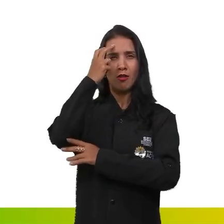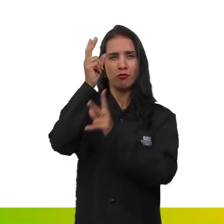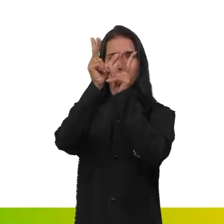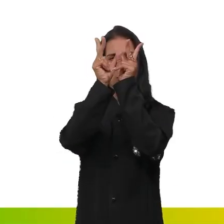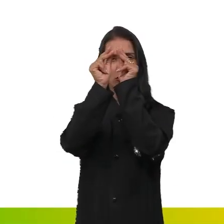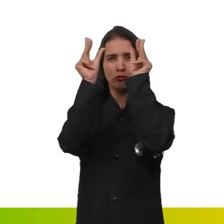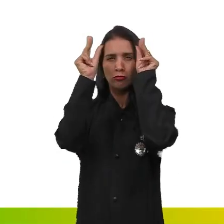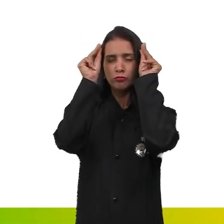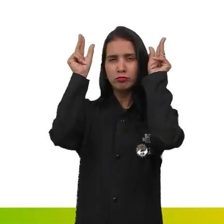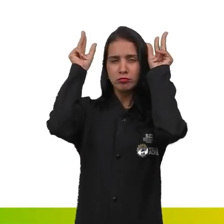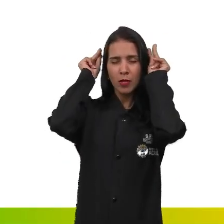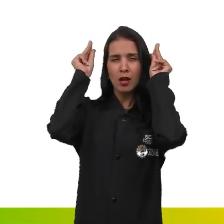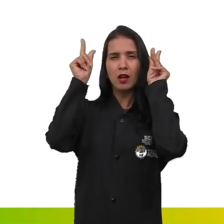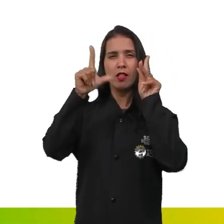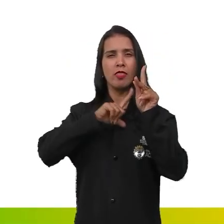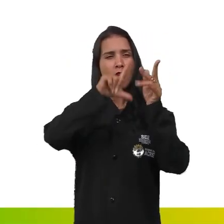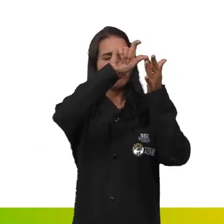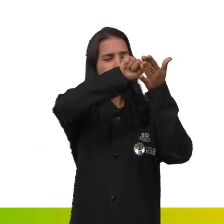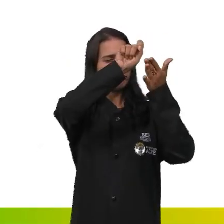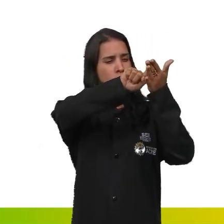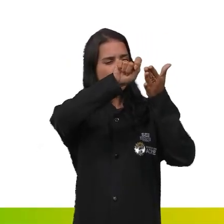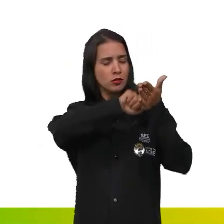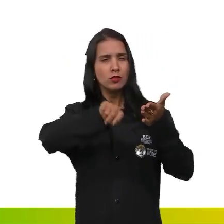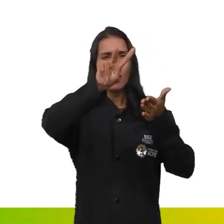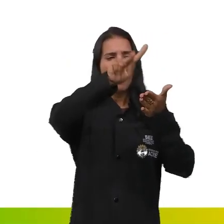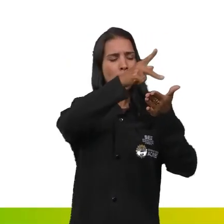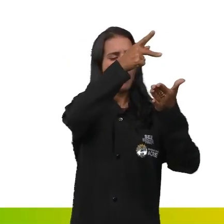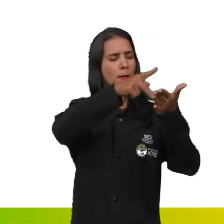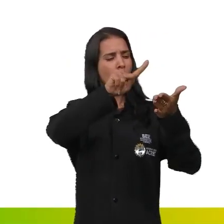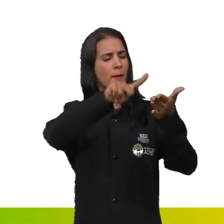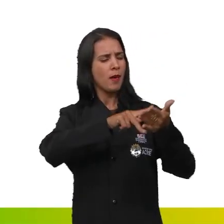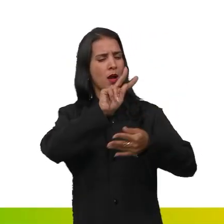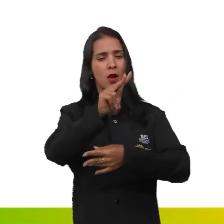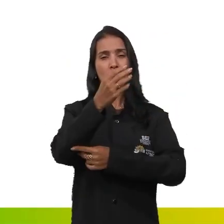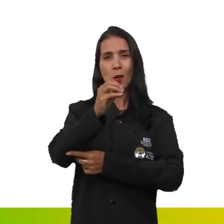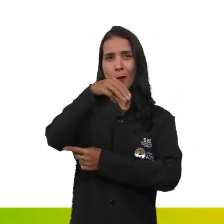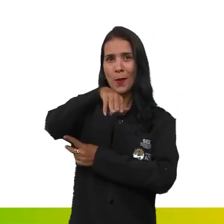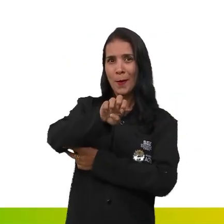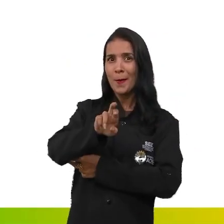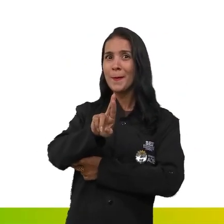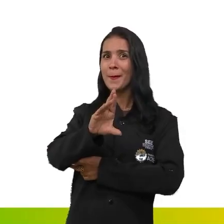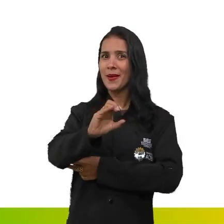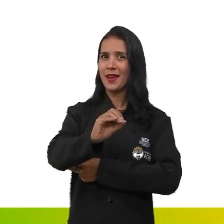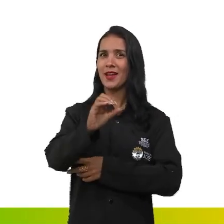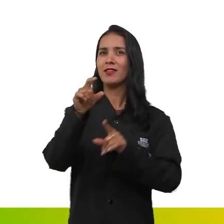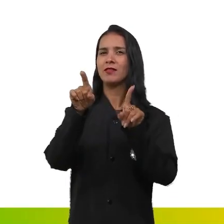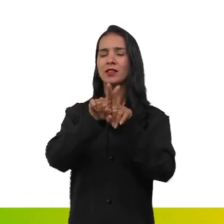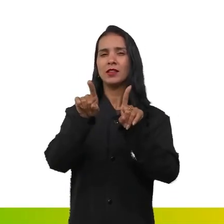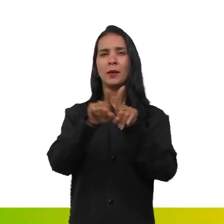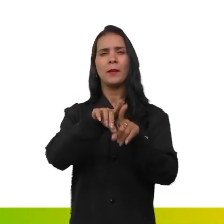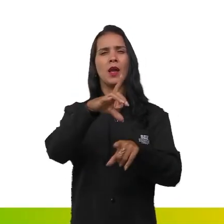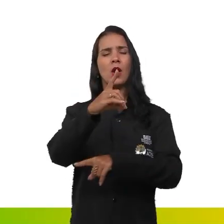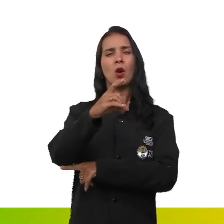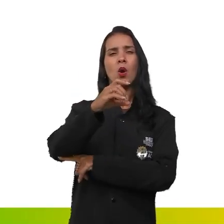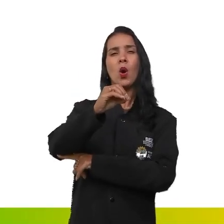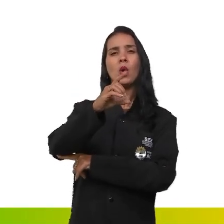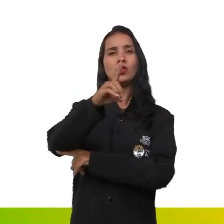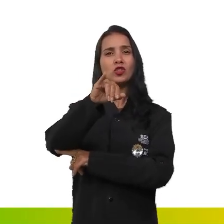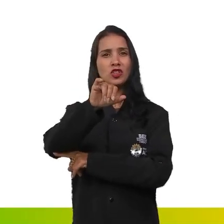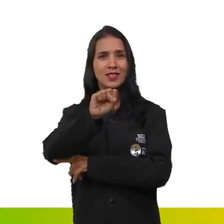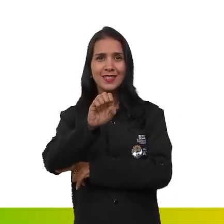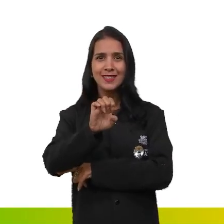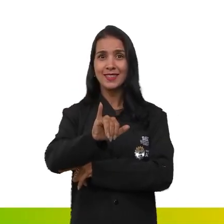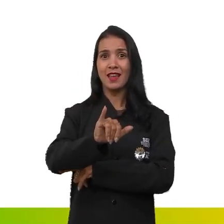ali são escritos os poemas de Homero, Ilíada e Odisseia, que narram aventuras,